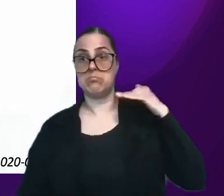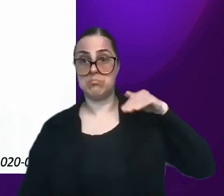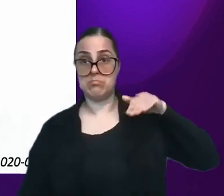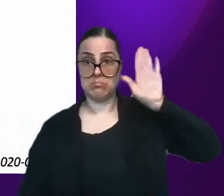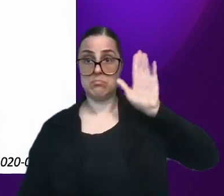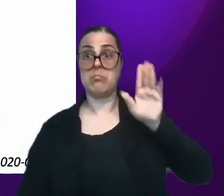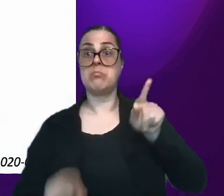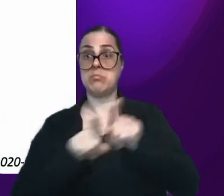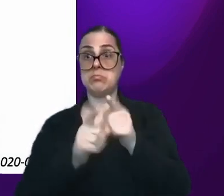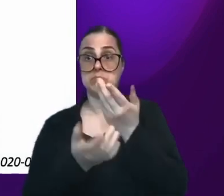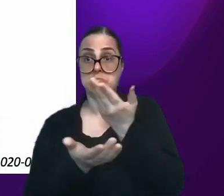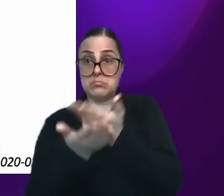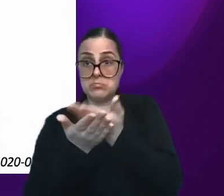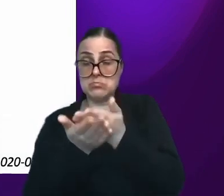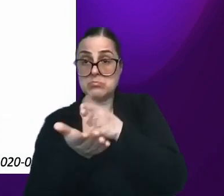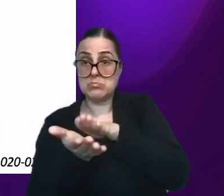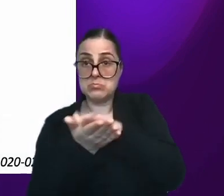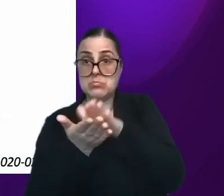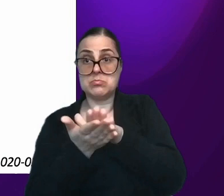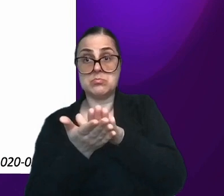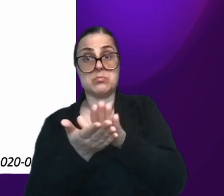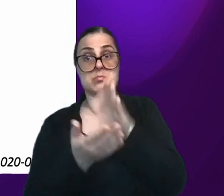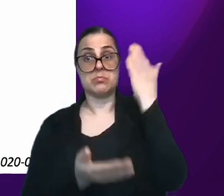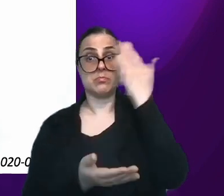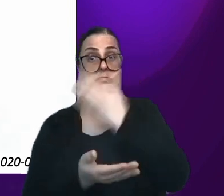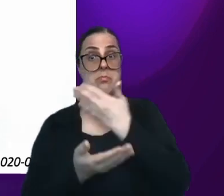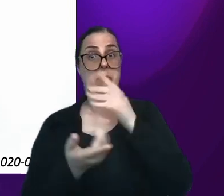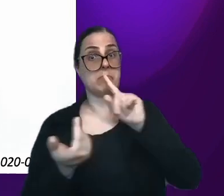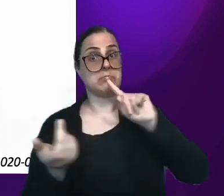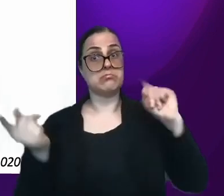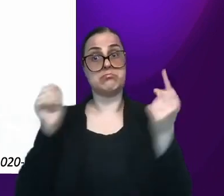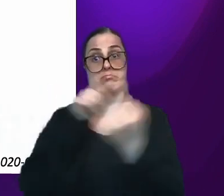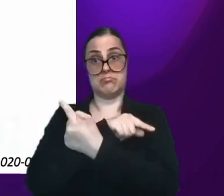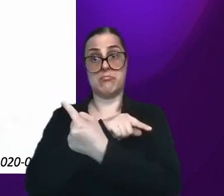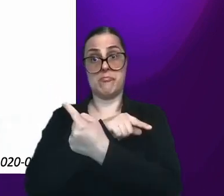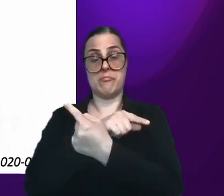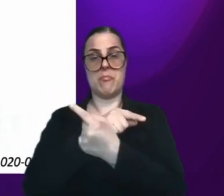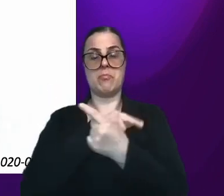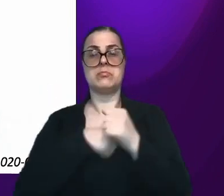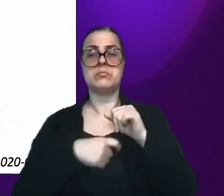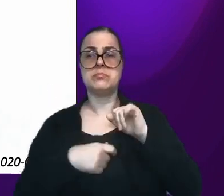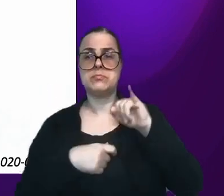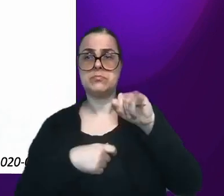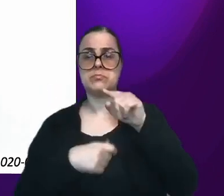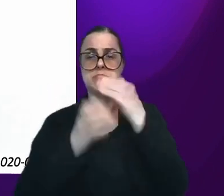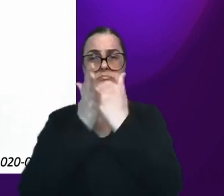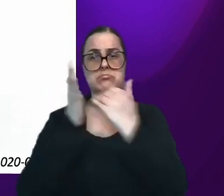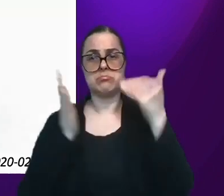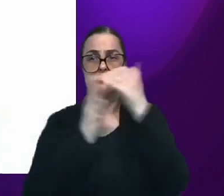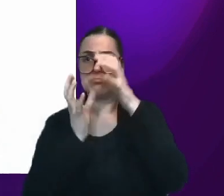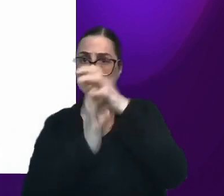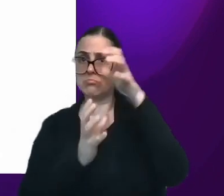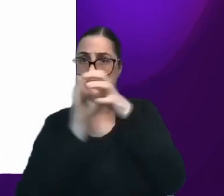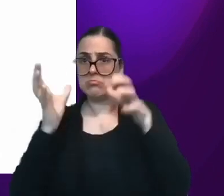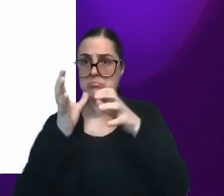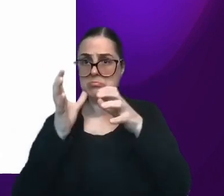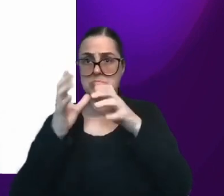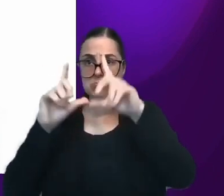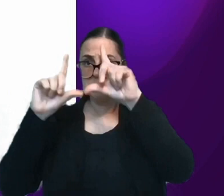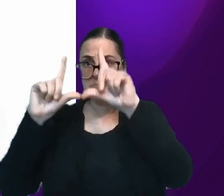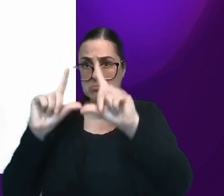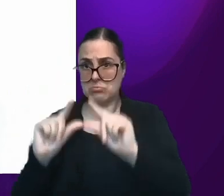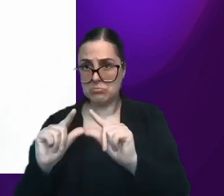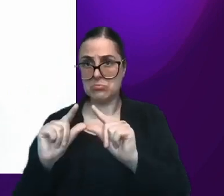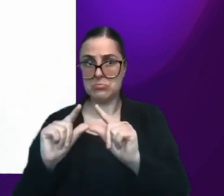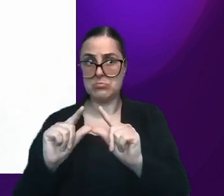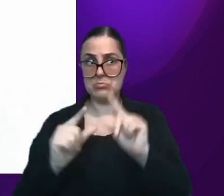também mostrando o inverso, que quando você reverte essa sobrecarga volêmica, você tem um melhor desfecho do paciente. E